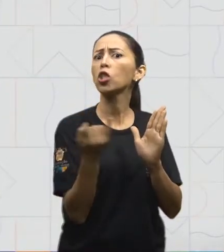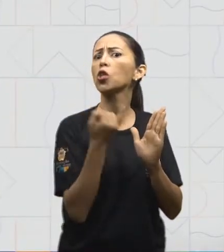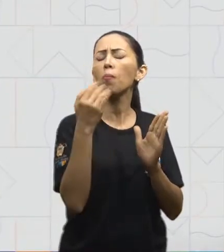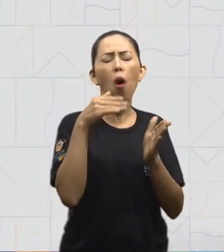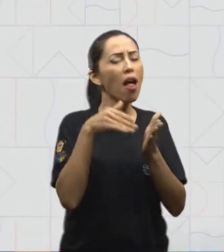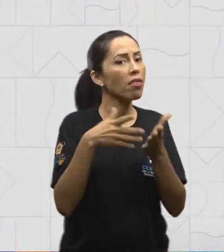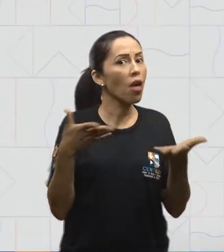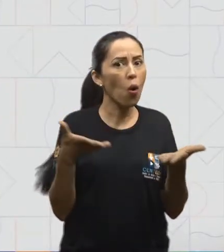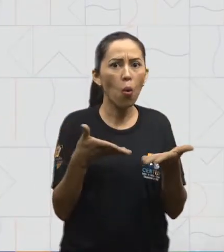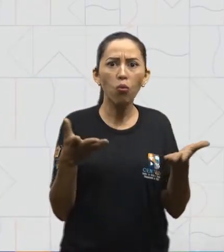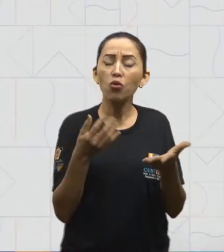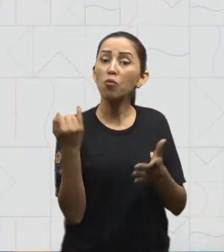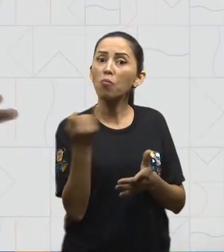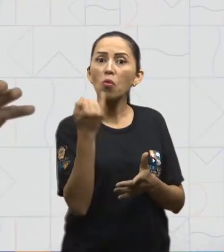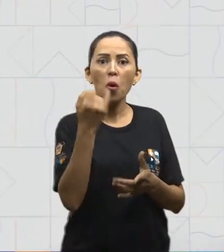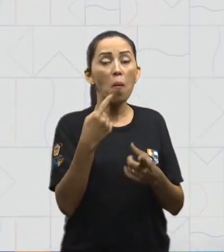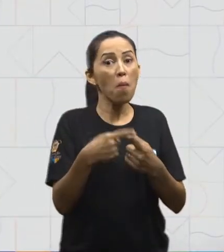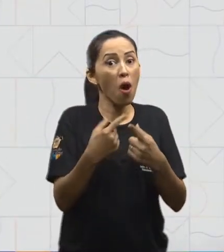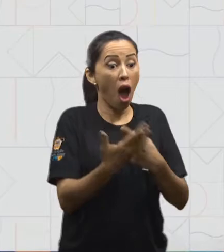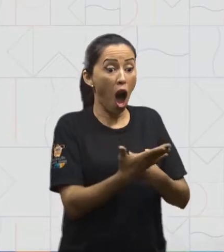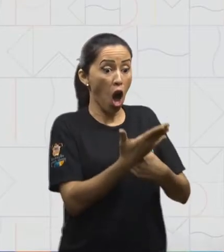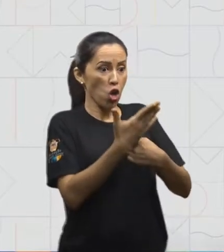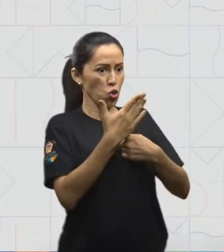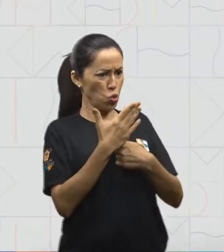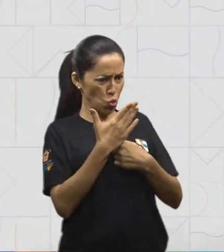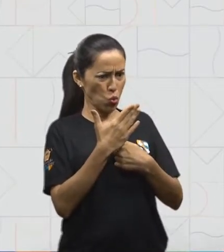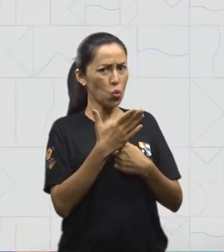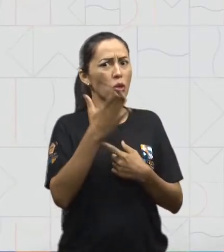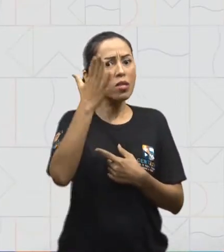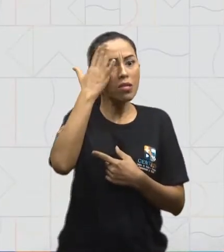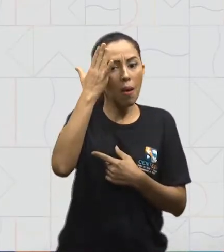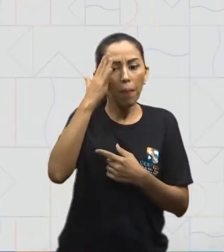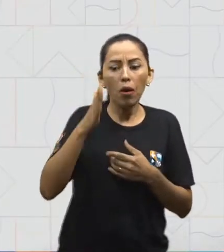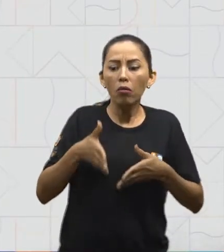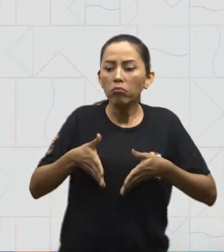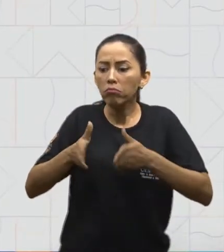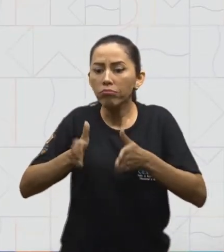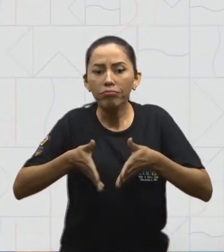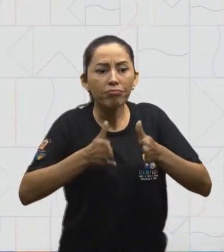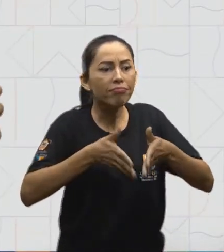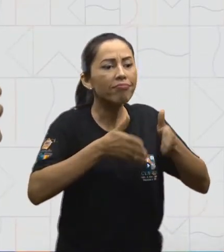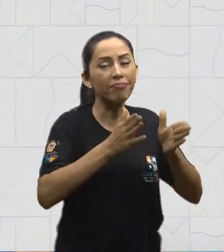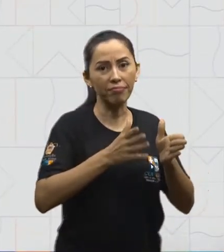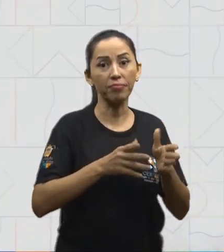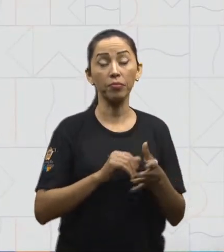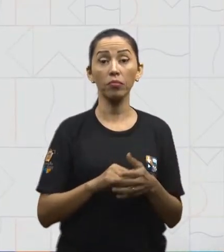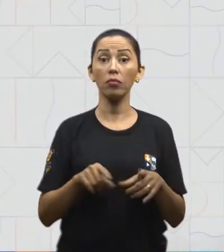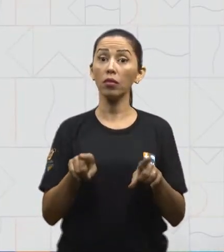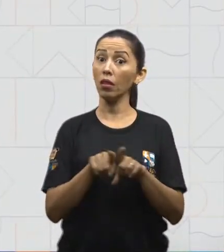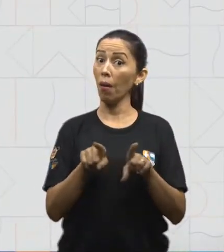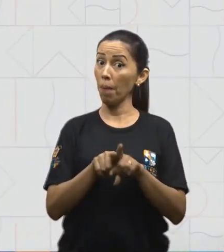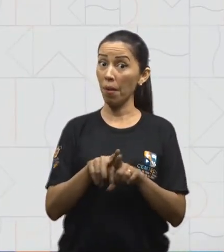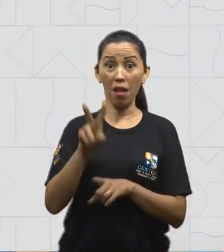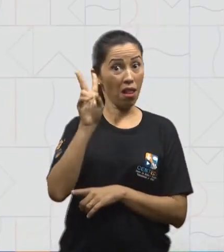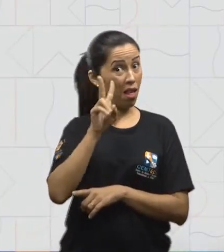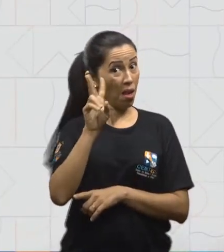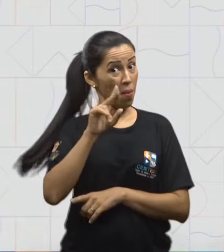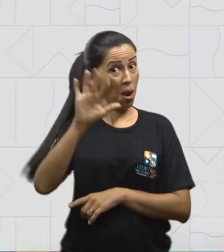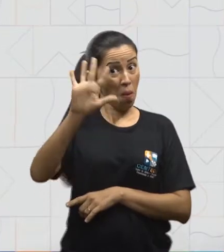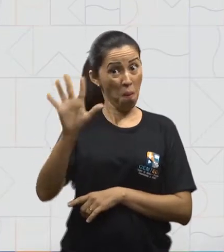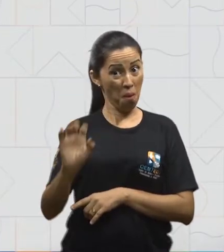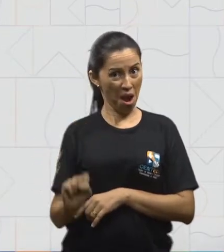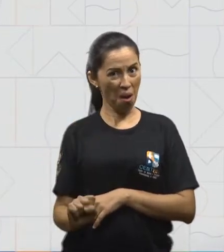hoje importantes, pois ajudam muito na nossa orientação espacial. Acabamos de ver naquele mapa que a Rota